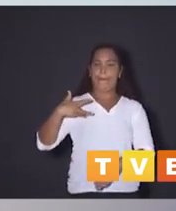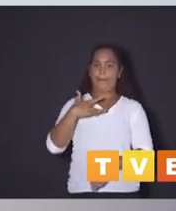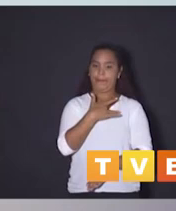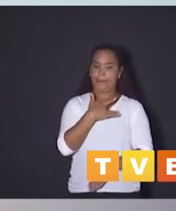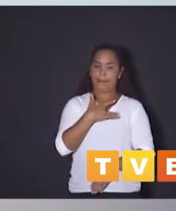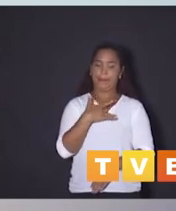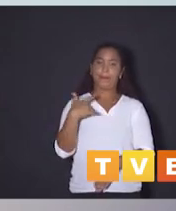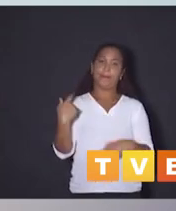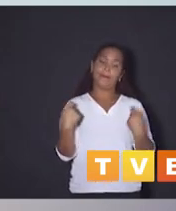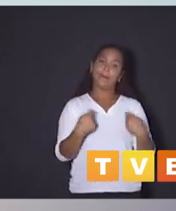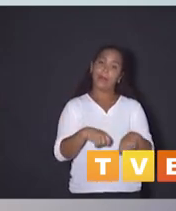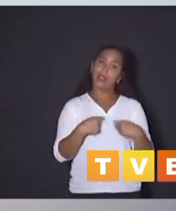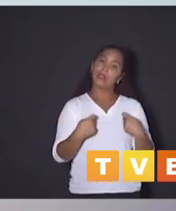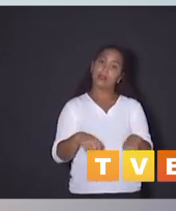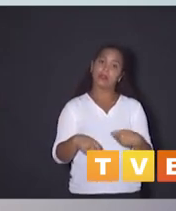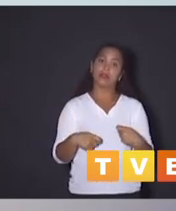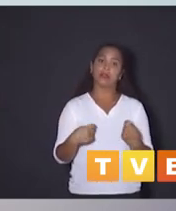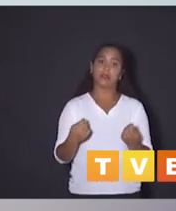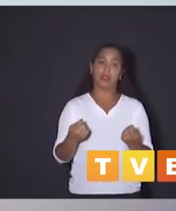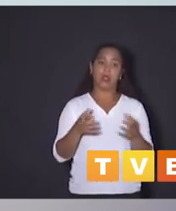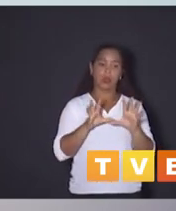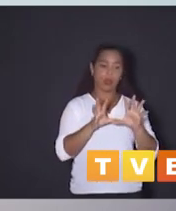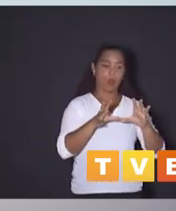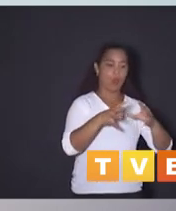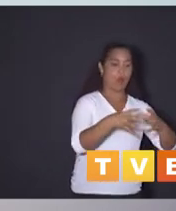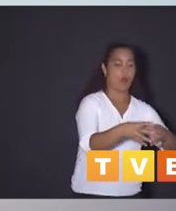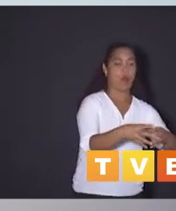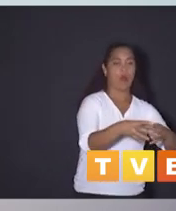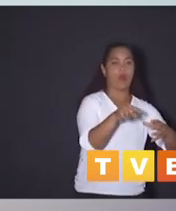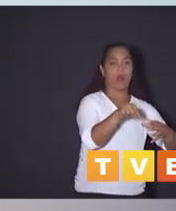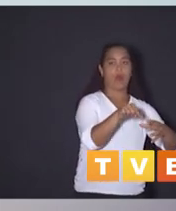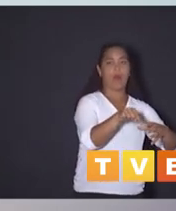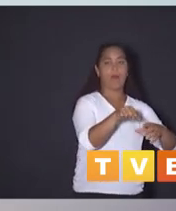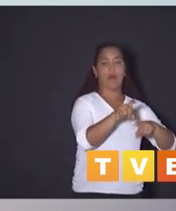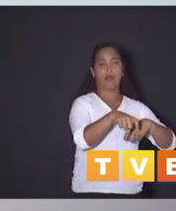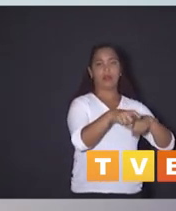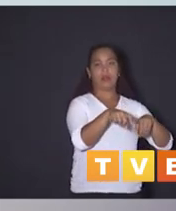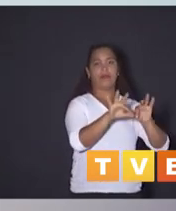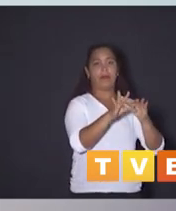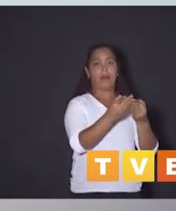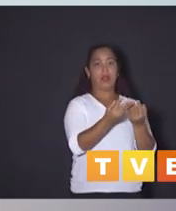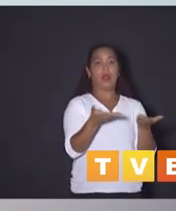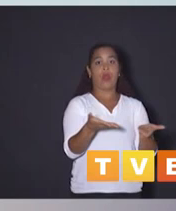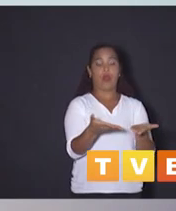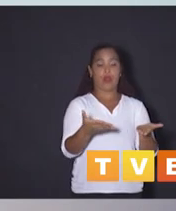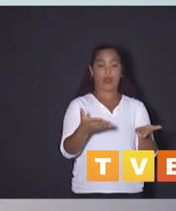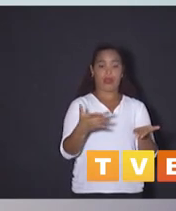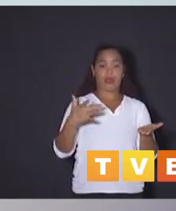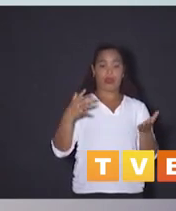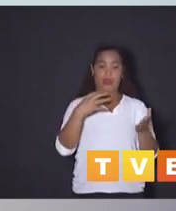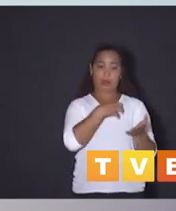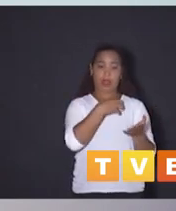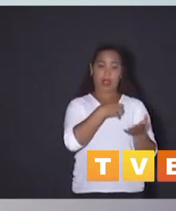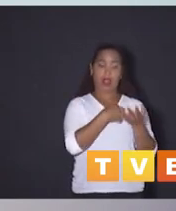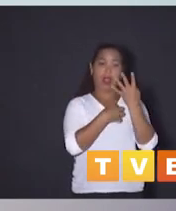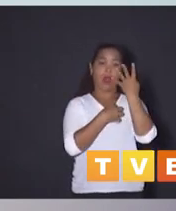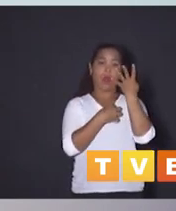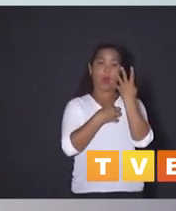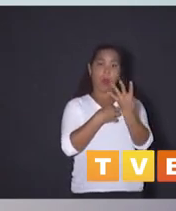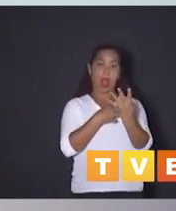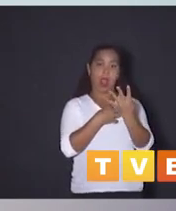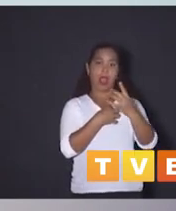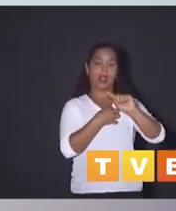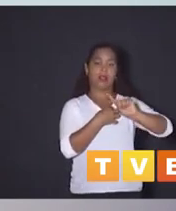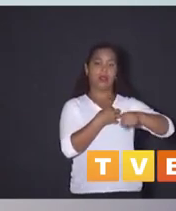unicamente da existência de um segmento social que eu falei que por exemplo na bahia são 4 milhões e meio de família de